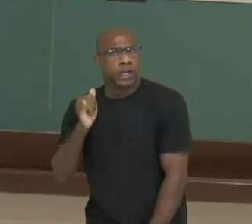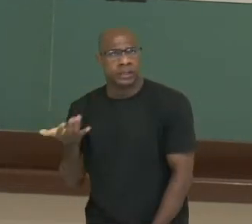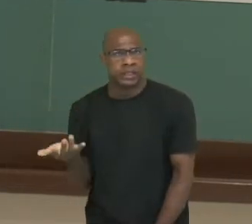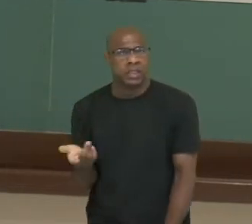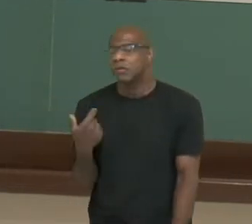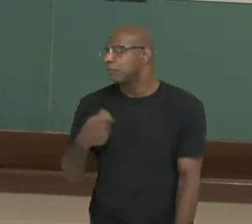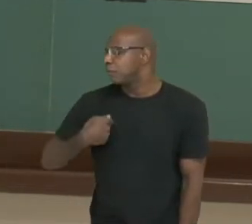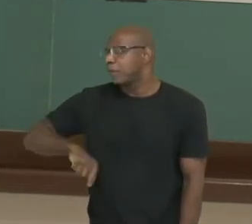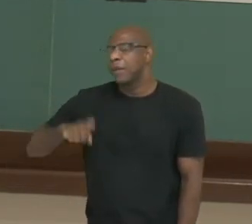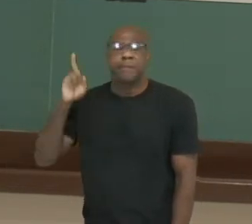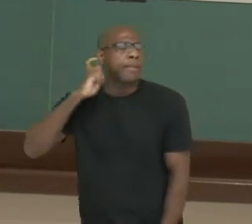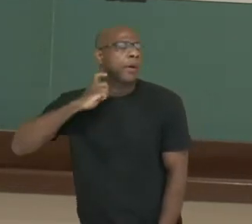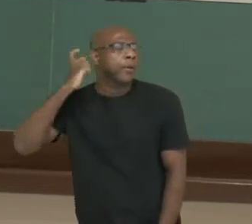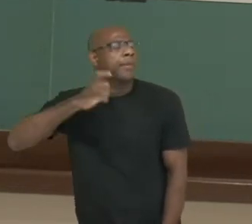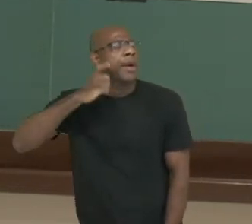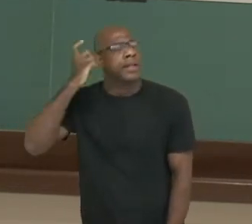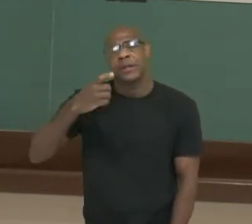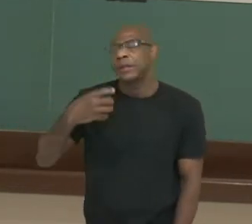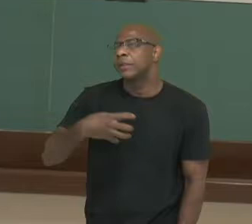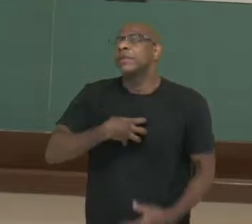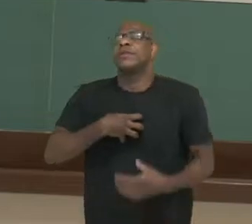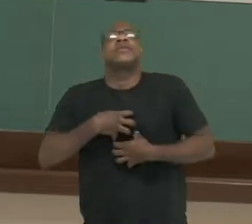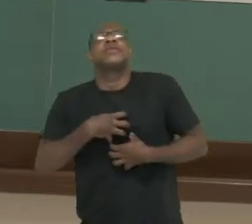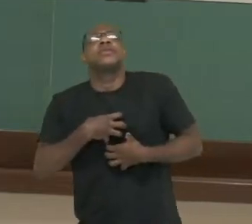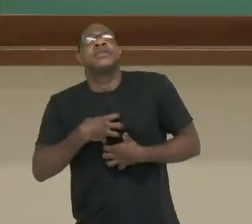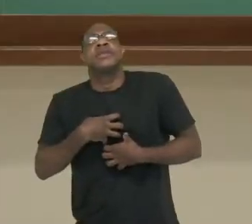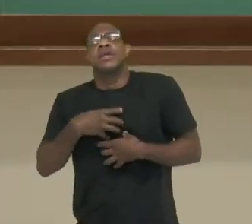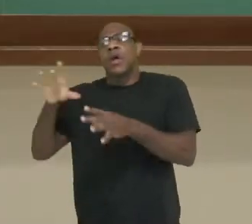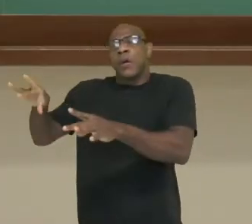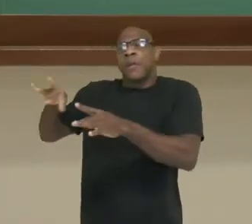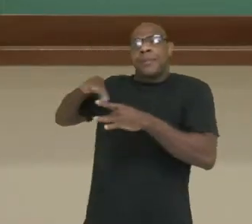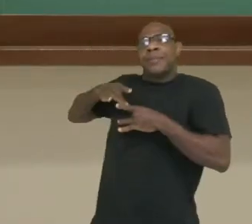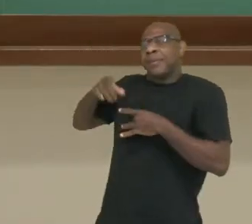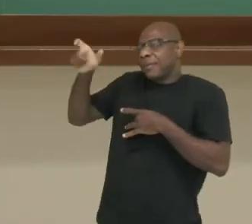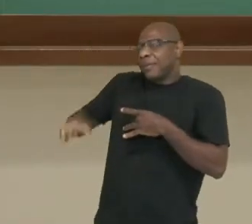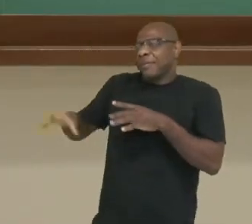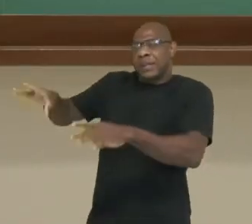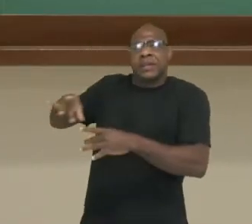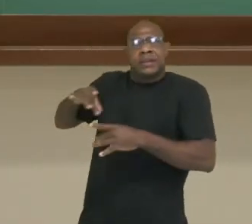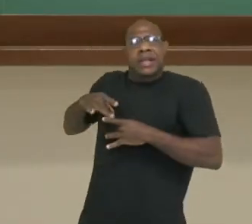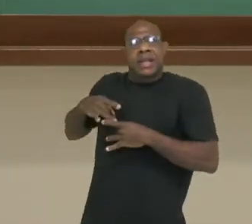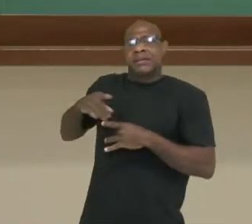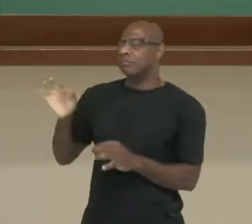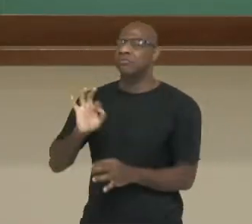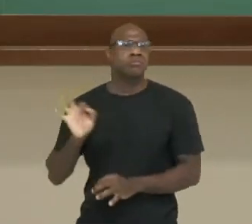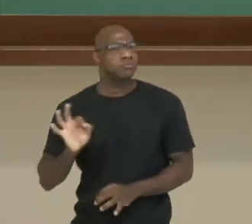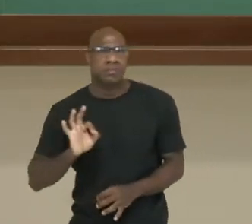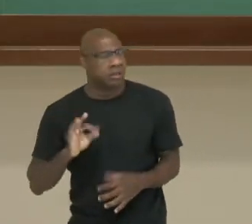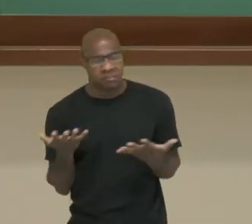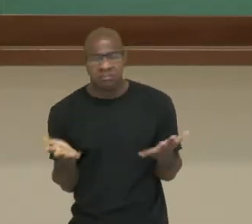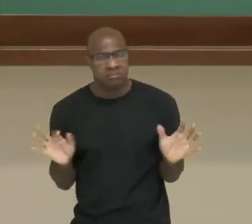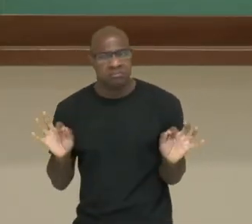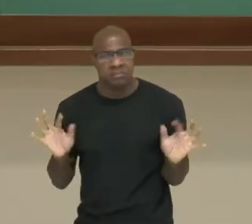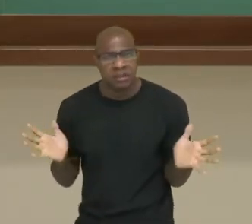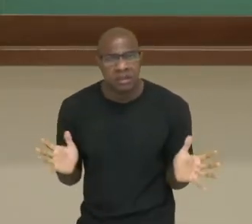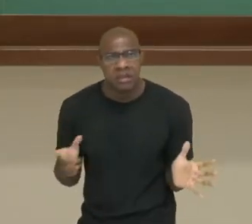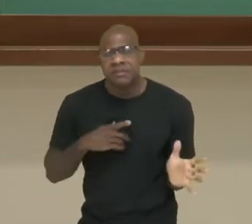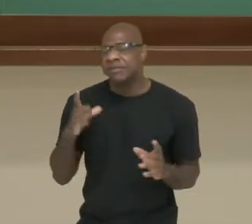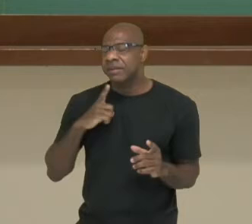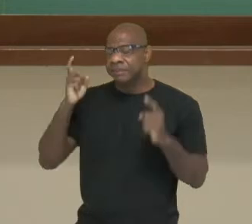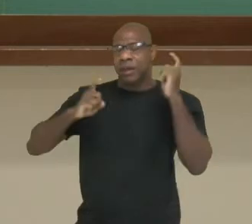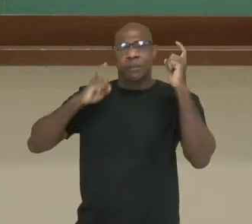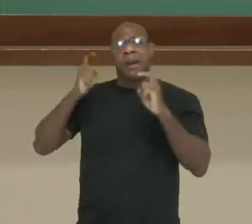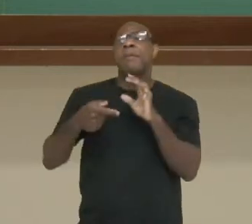ter a preocupação em sentir a personagem, né? Carregar a carga emotiva ali da personagem. Vai estar preocupado